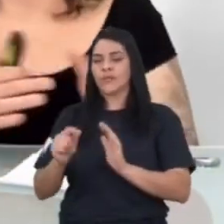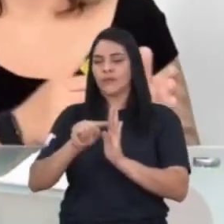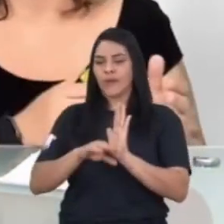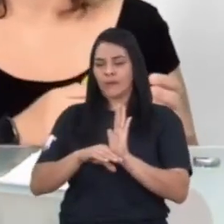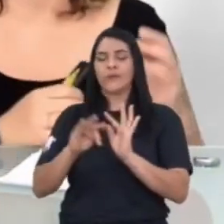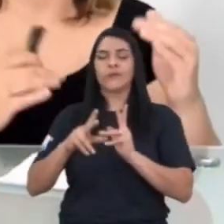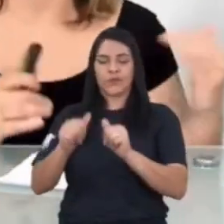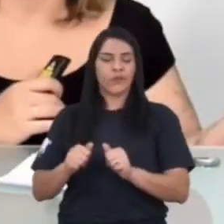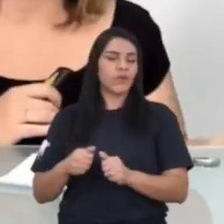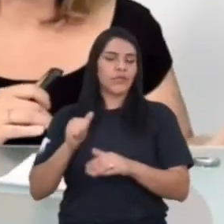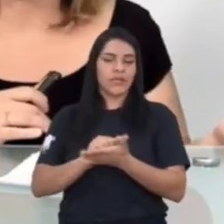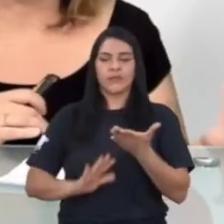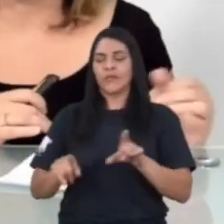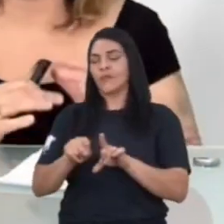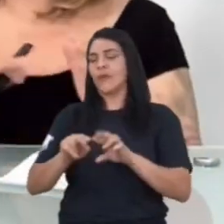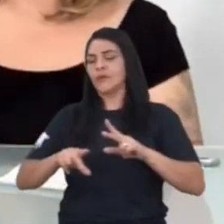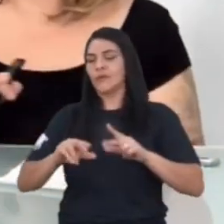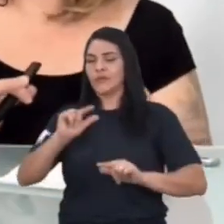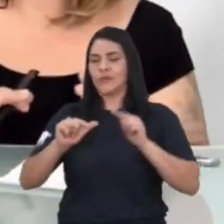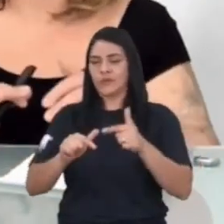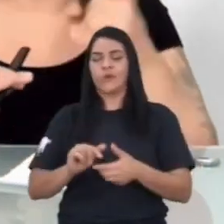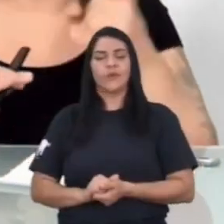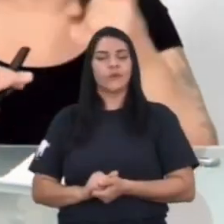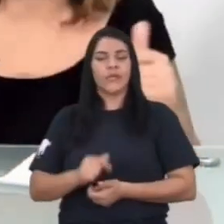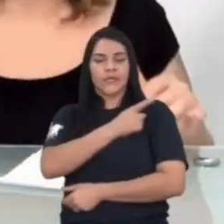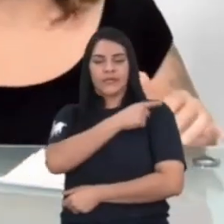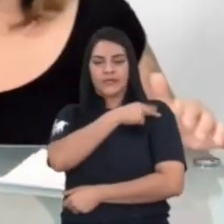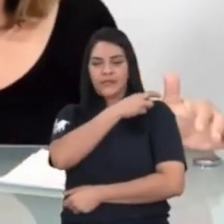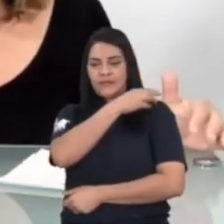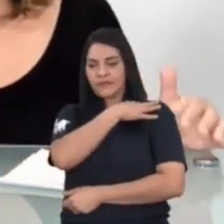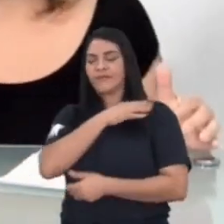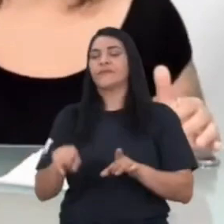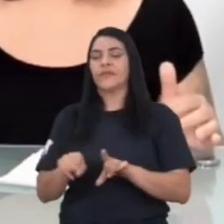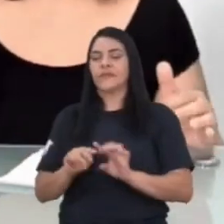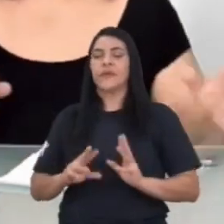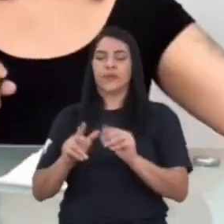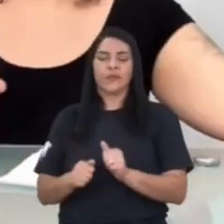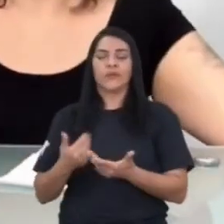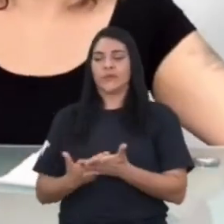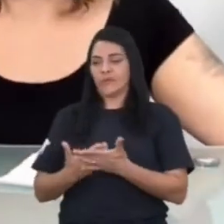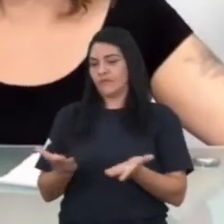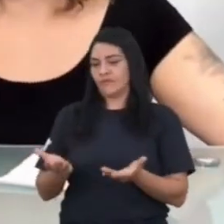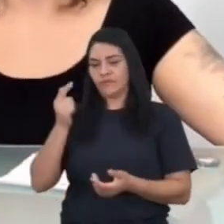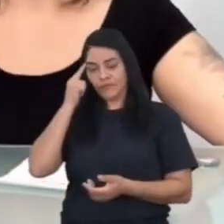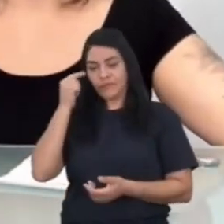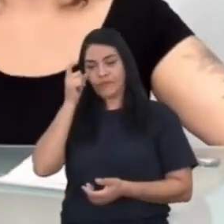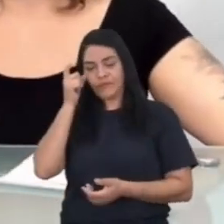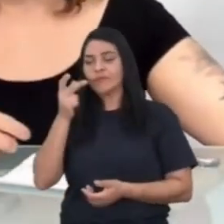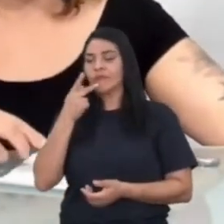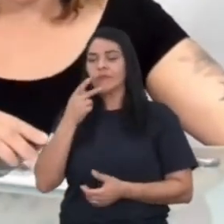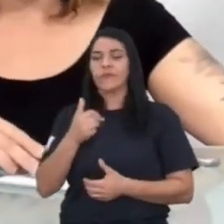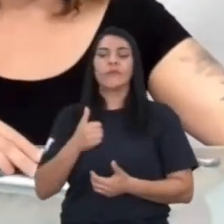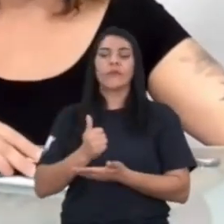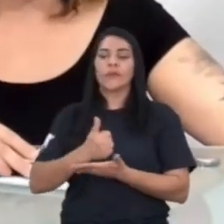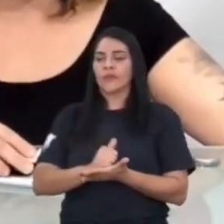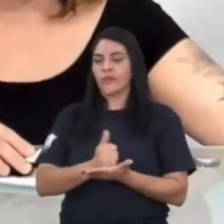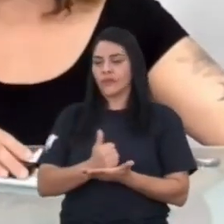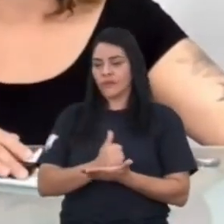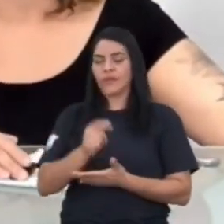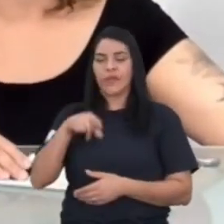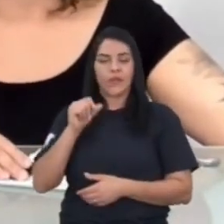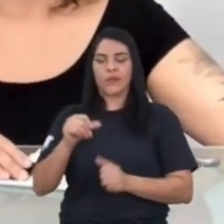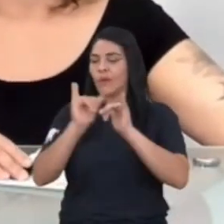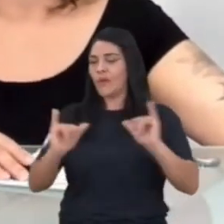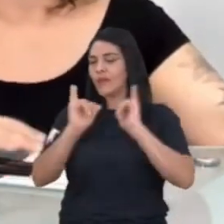atividades, como também o quanto isso fica diferente das outras séries. Estou fazendo aqui a nossa propaganda para o pessoal ir lá assistir a live de terça-feira. Agora vamos falar da gamificação. A gamificação é um